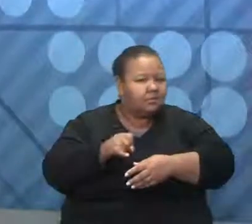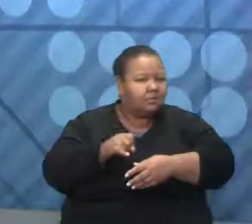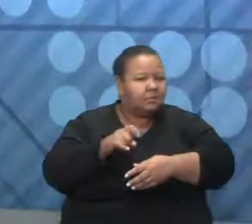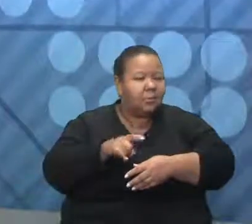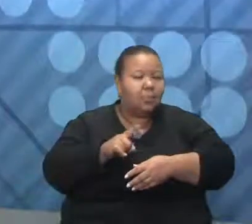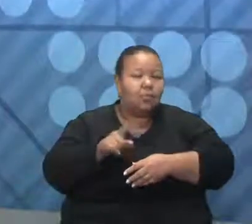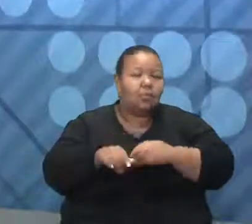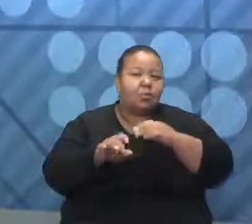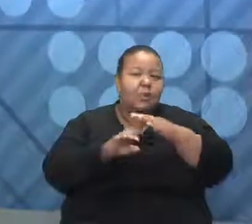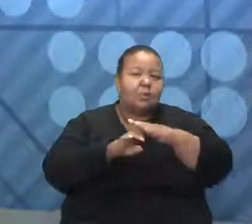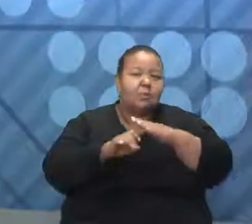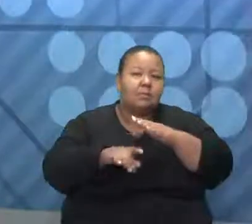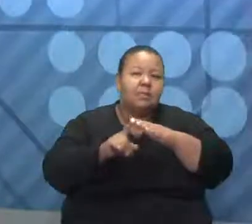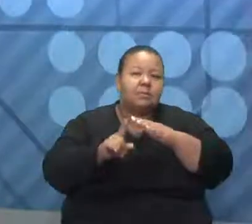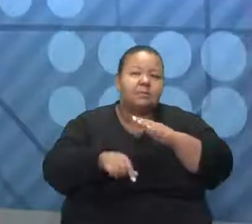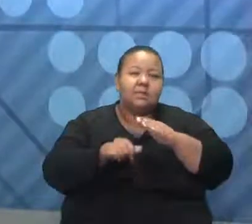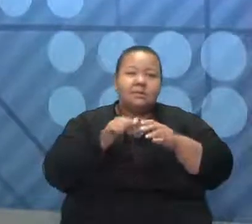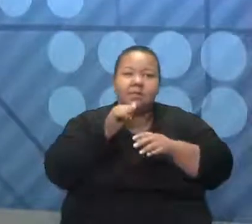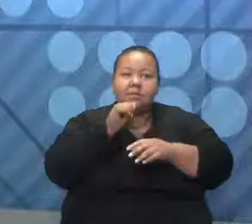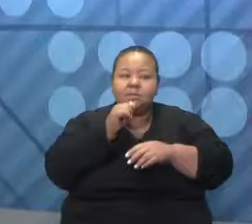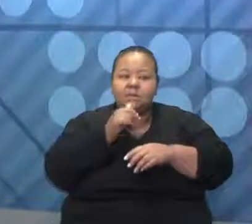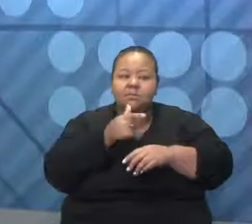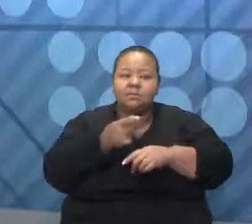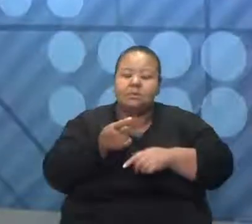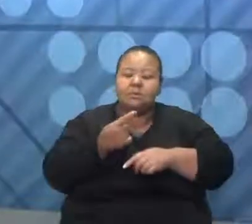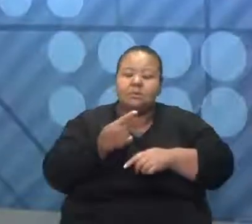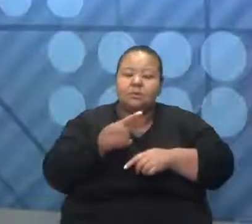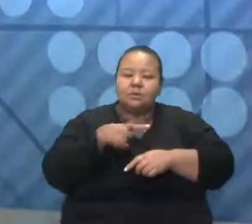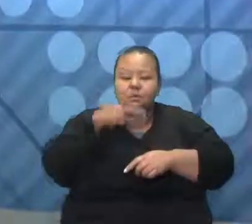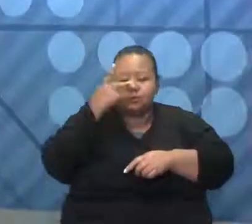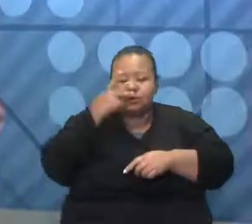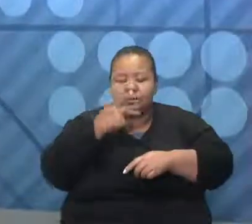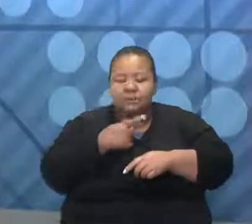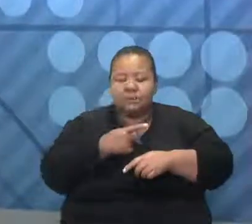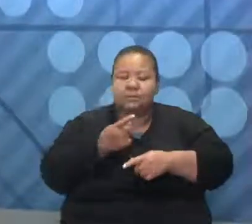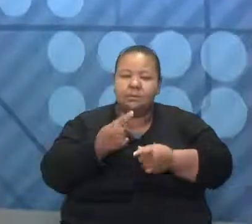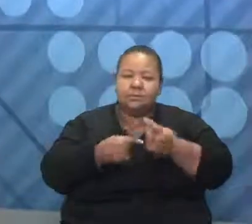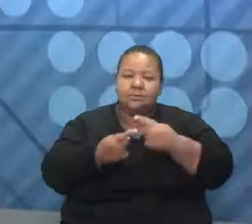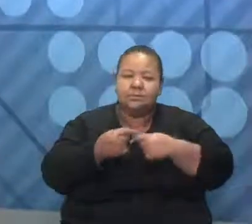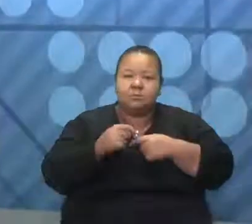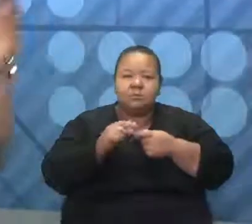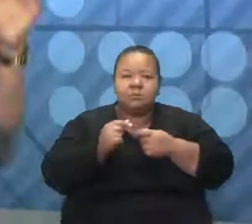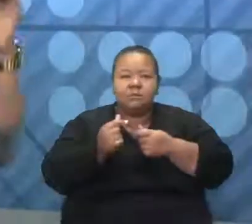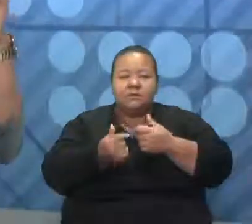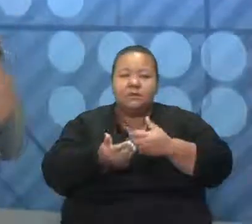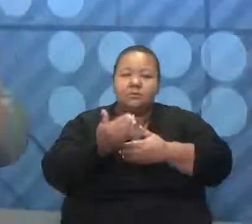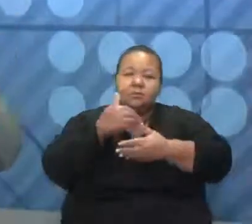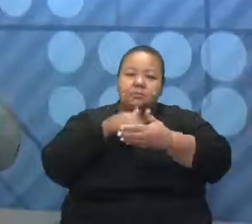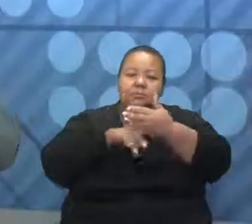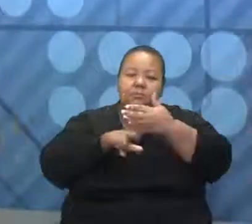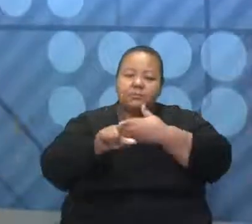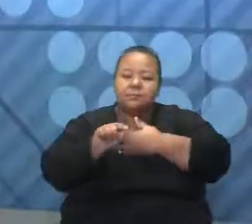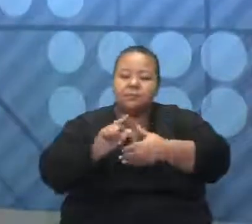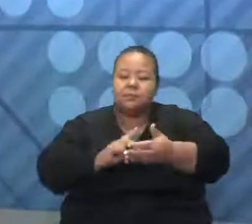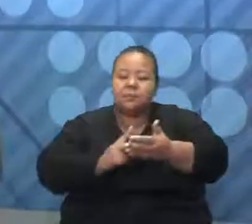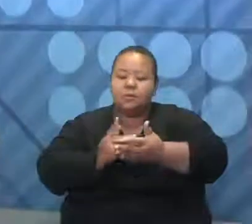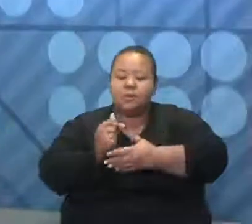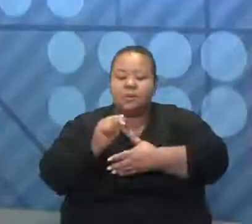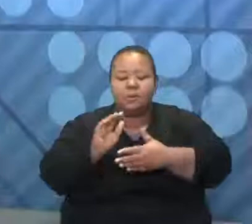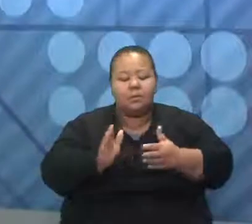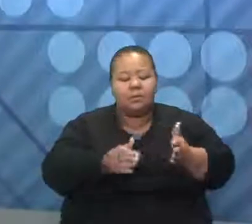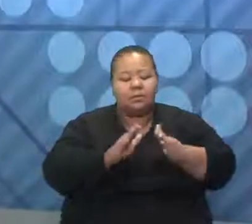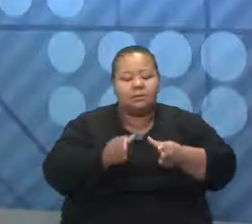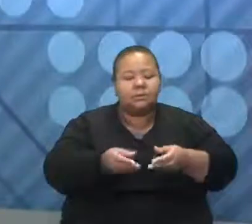estava simplesmente se auto-administrando ali? Você estava fazendo caixa, entrada e saída de dinheiro, comprando mercadoria, produzindo e